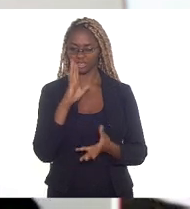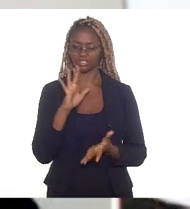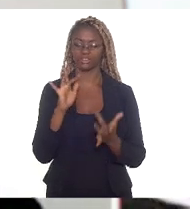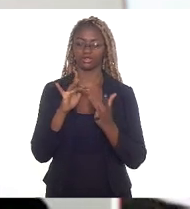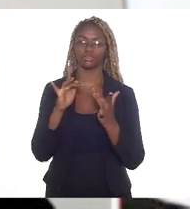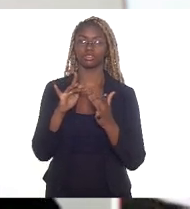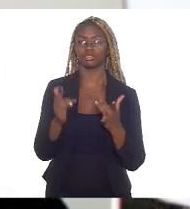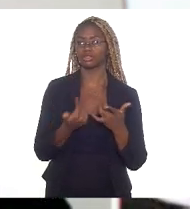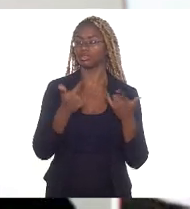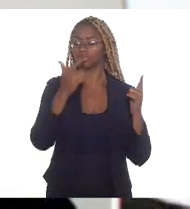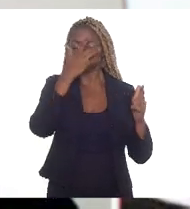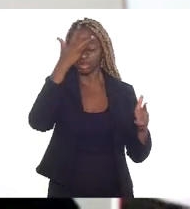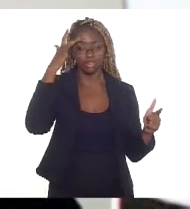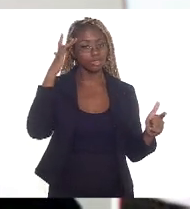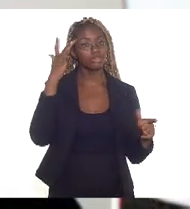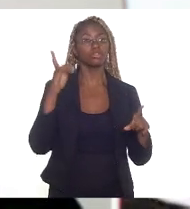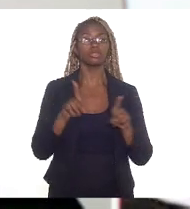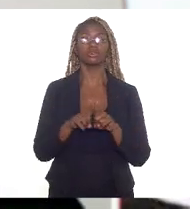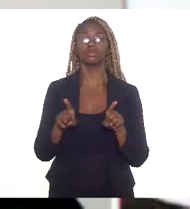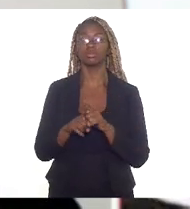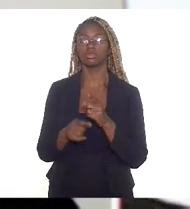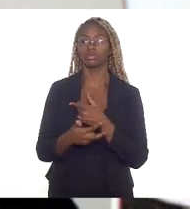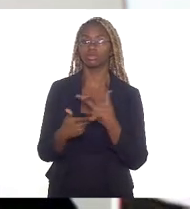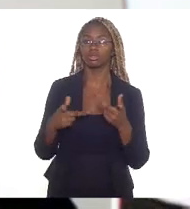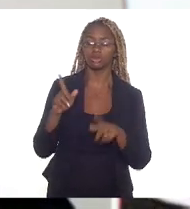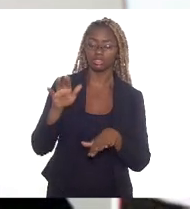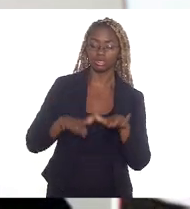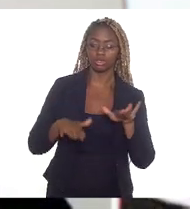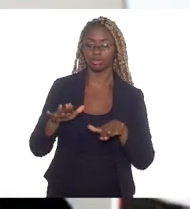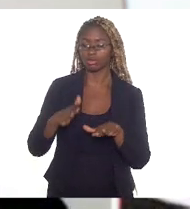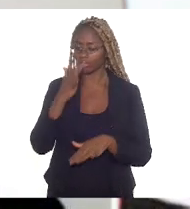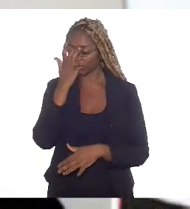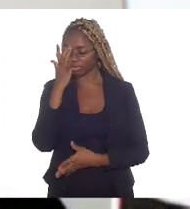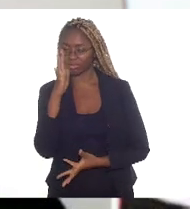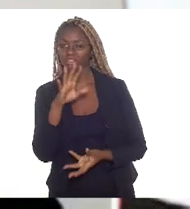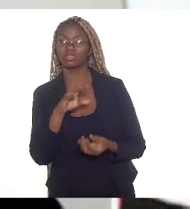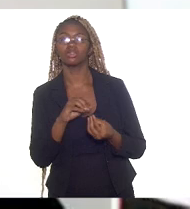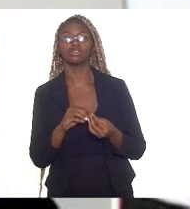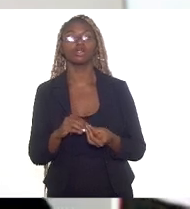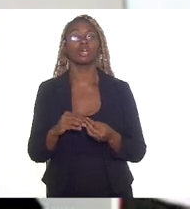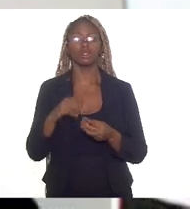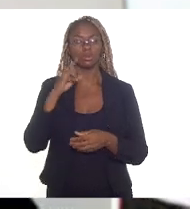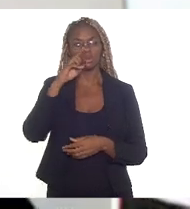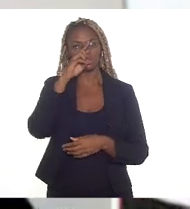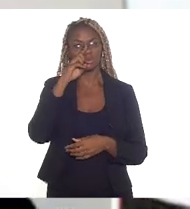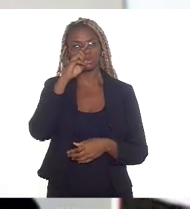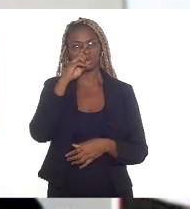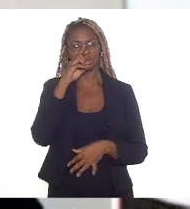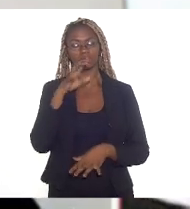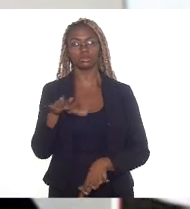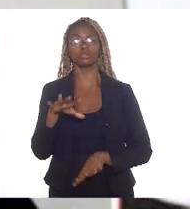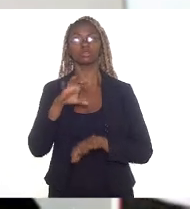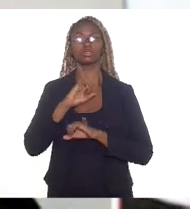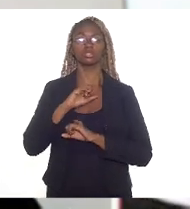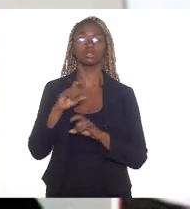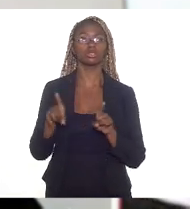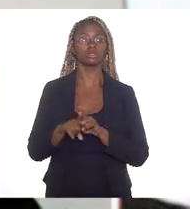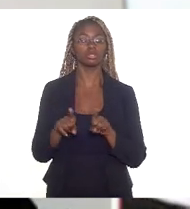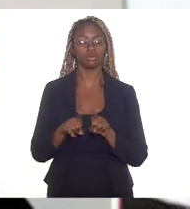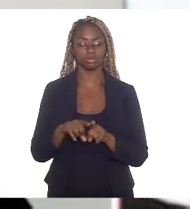em circunstâncias que podem facilitar o risco de contaminação ou mesmo dificultar